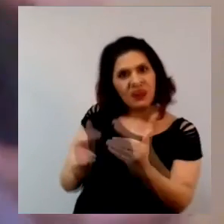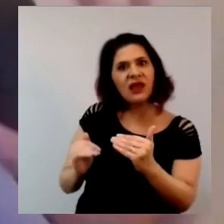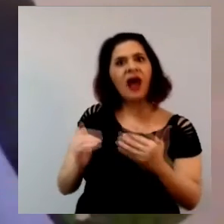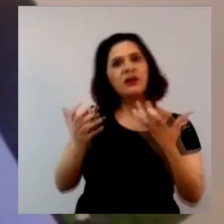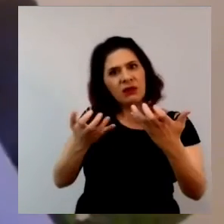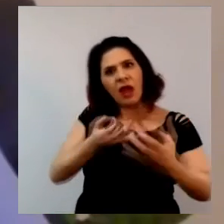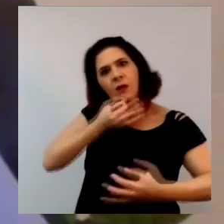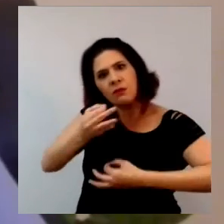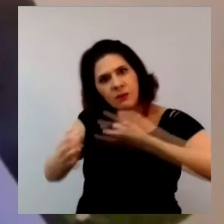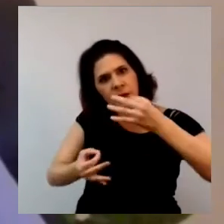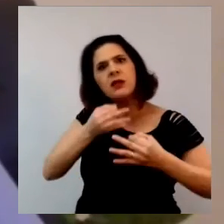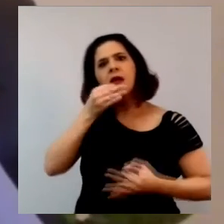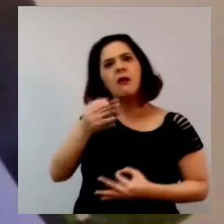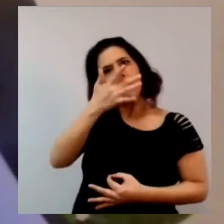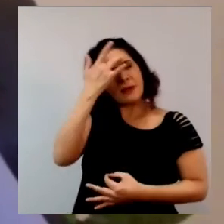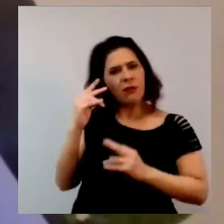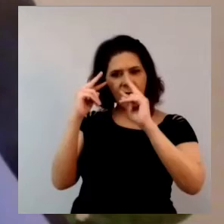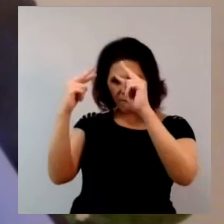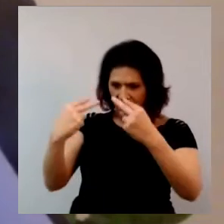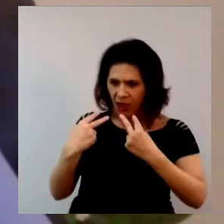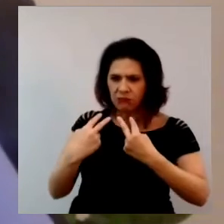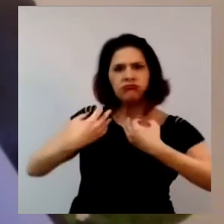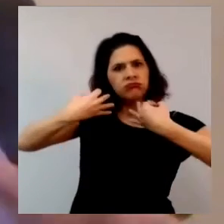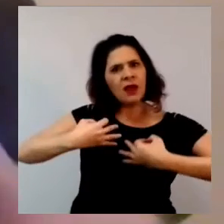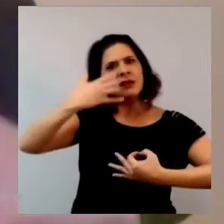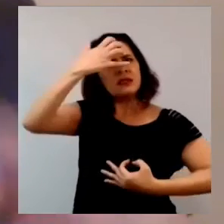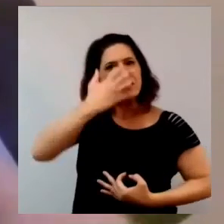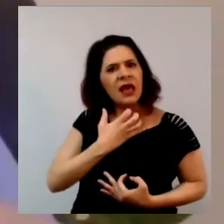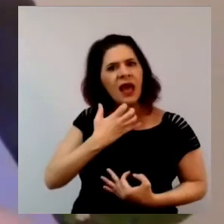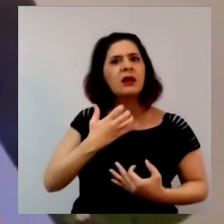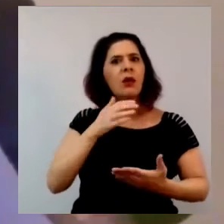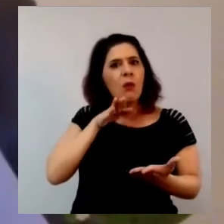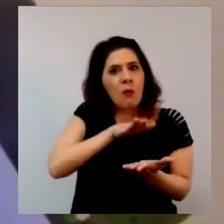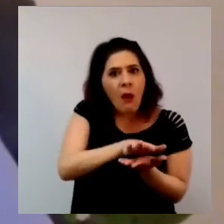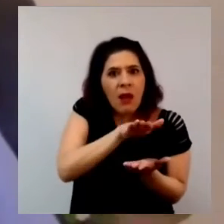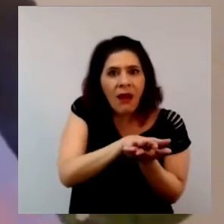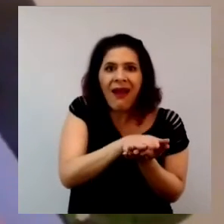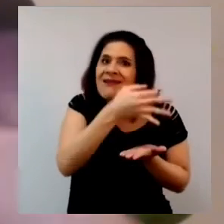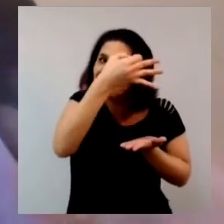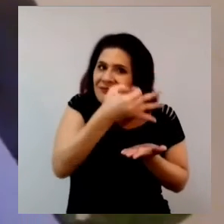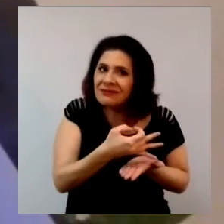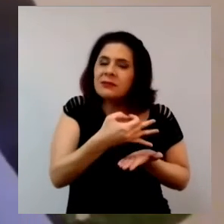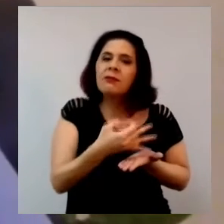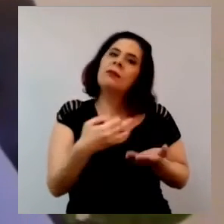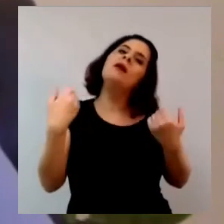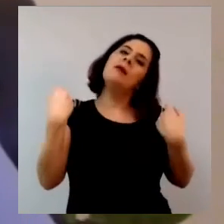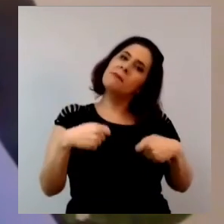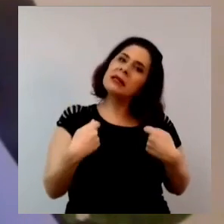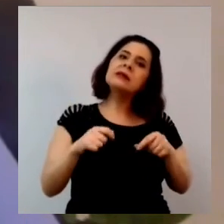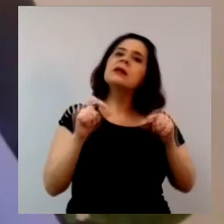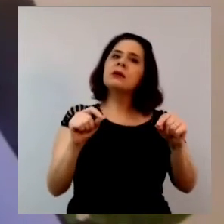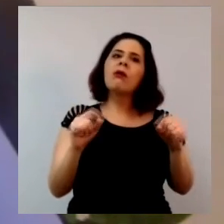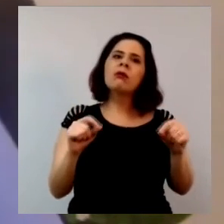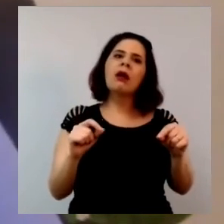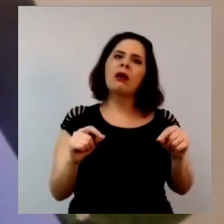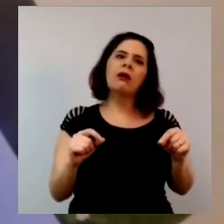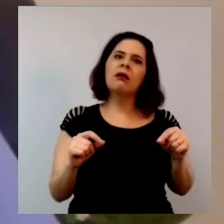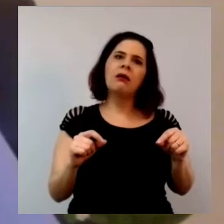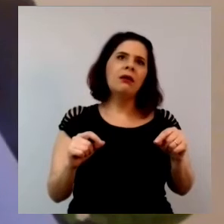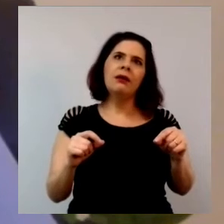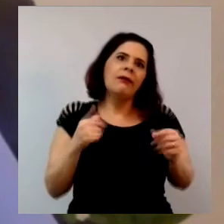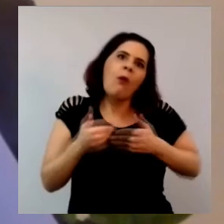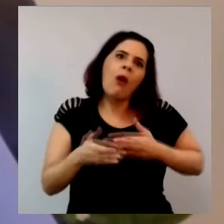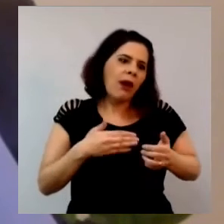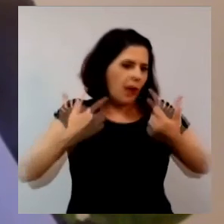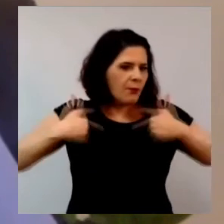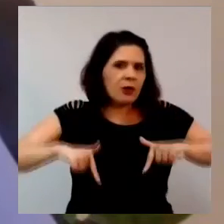escrever, publicar para uma plateia, ele, né, se presta muito pouco à natureza de qualquer veículo. O que significa